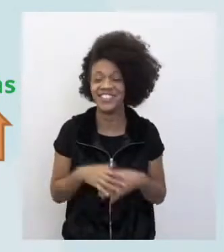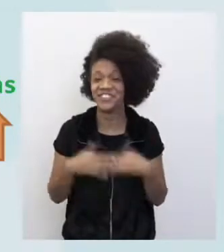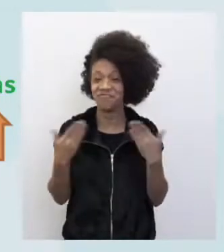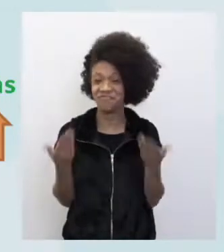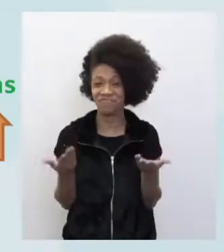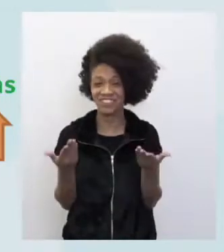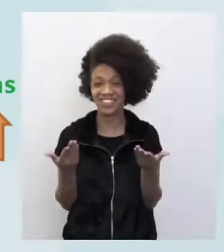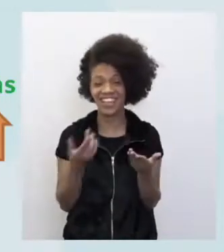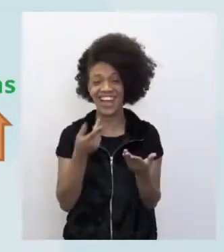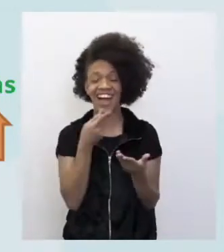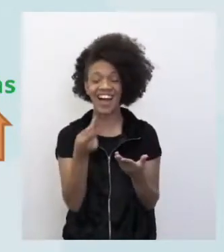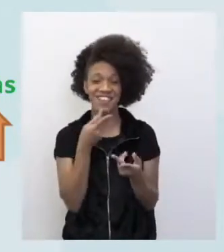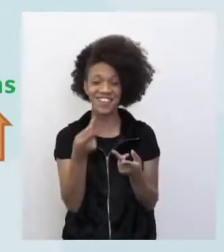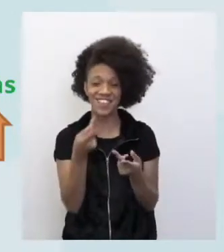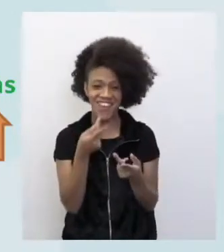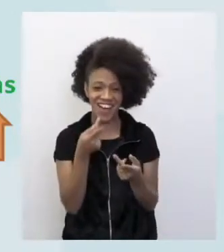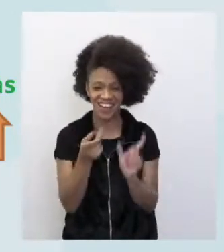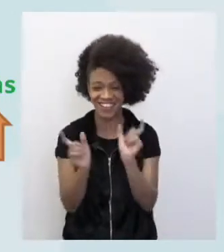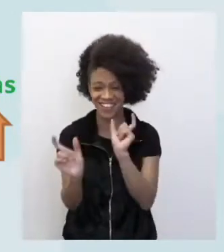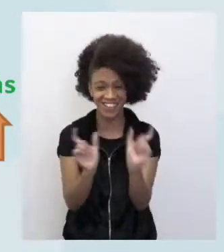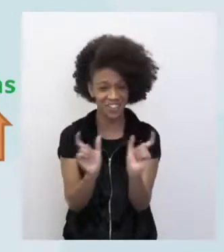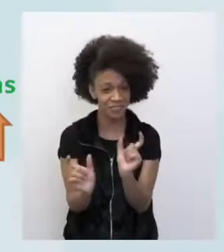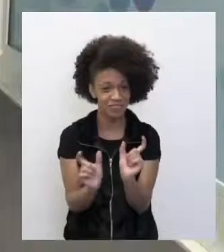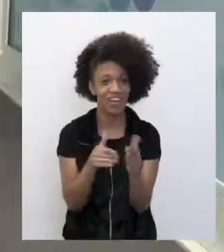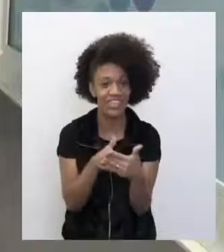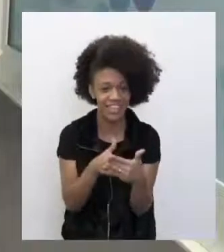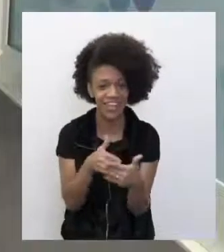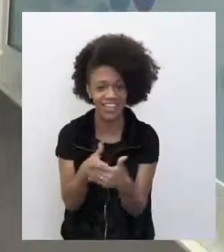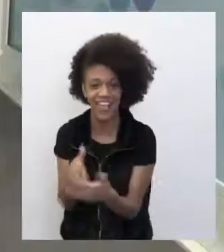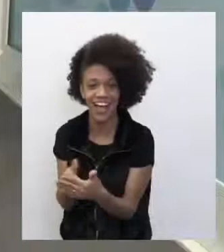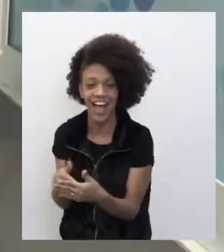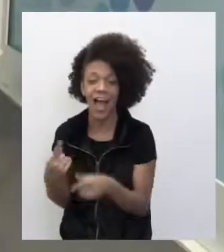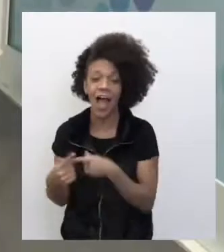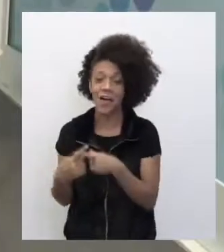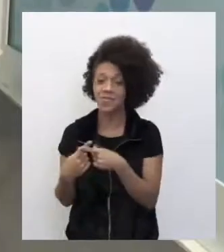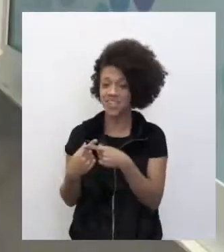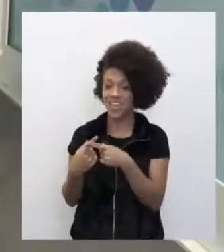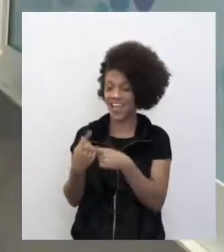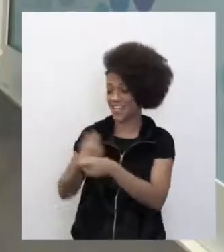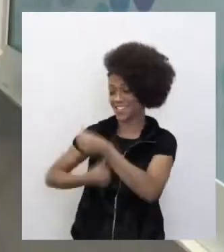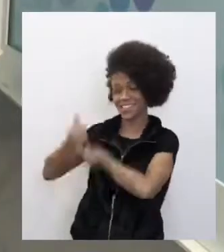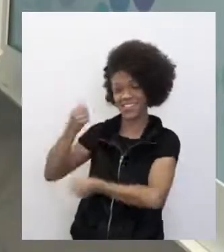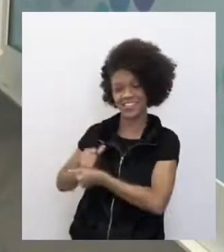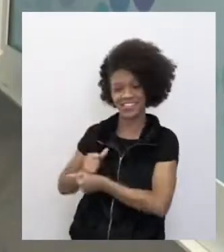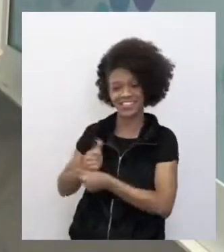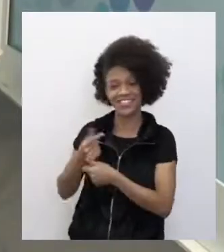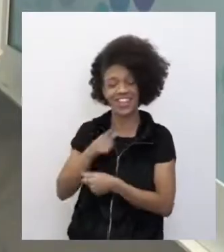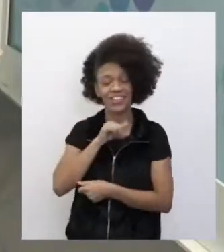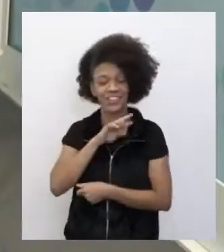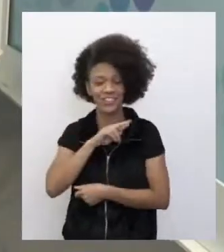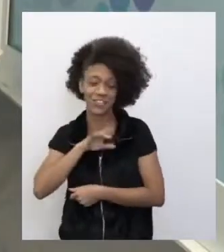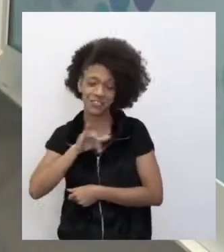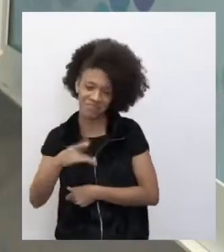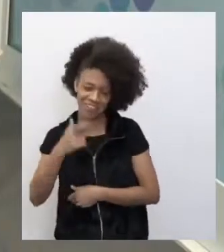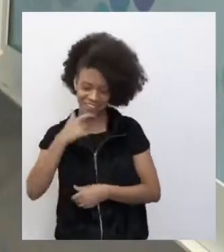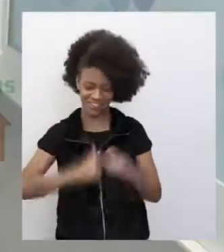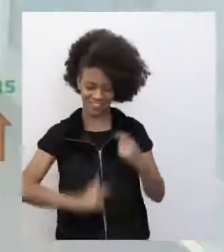embolando as palavras, tá porque vendo? Na aula de inglês eu passei o semestre inteiro falando de gastronomia. Agora, perdão, gente, vamos